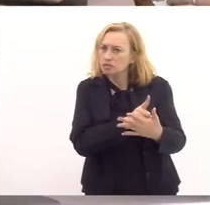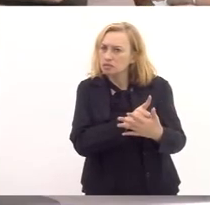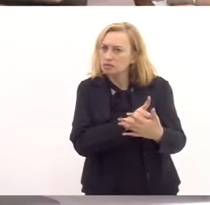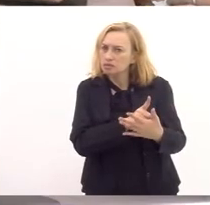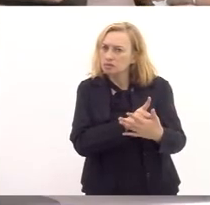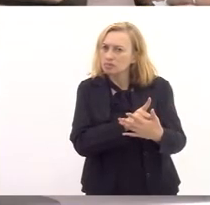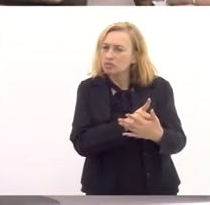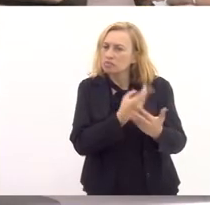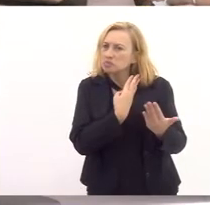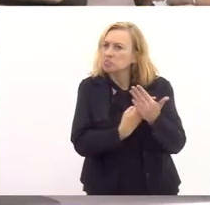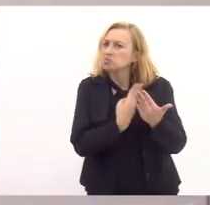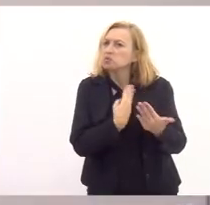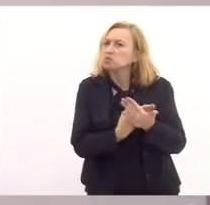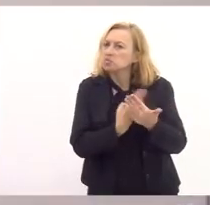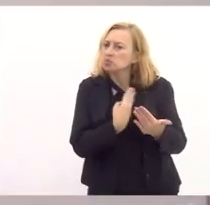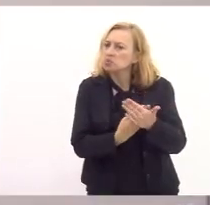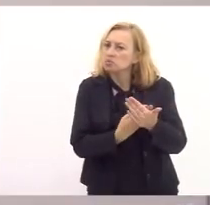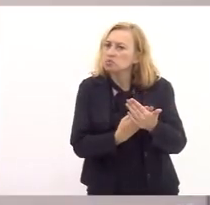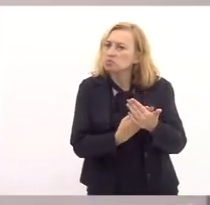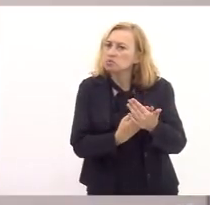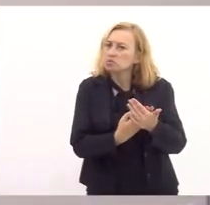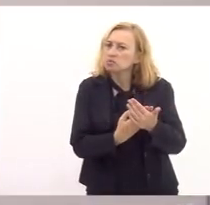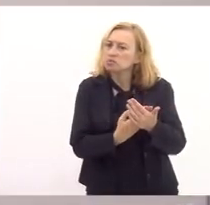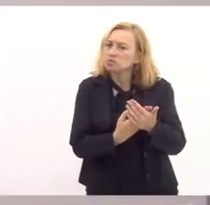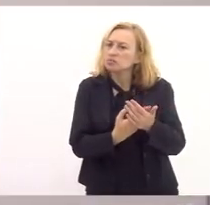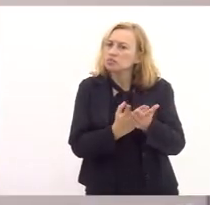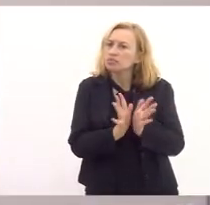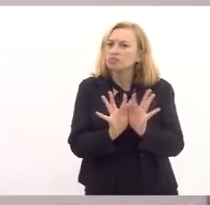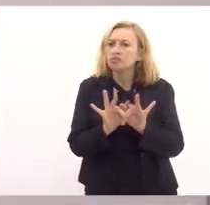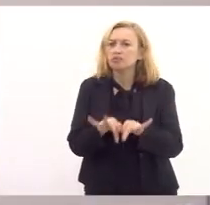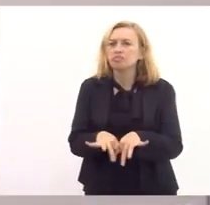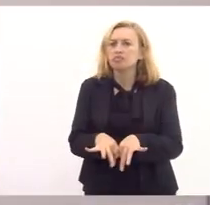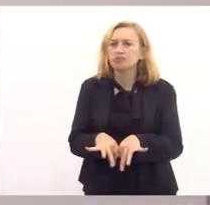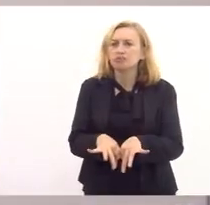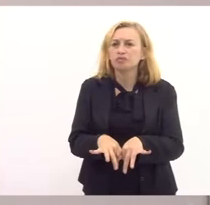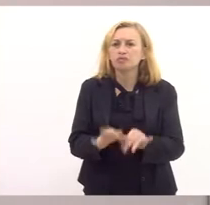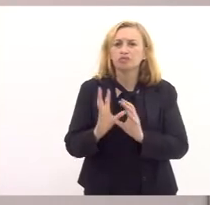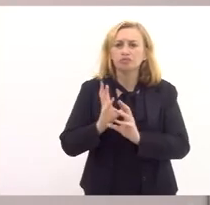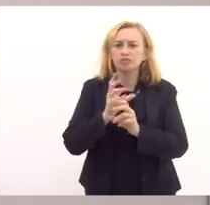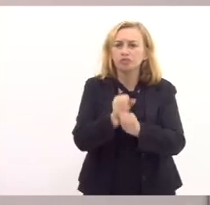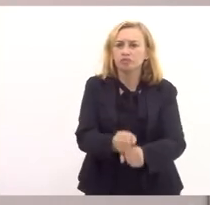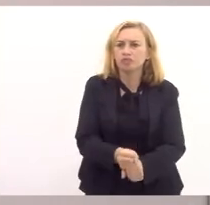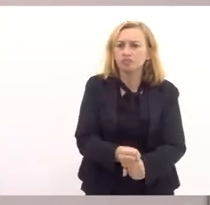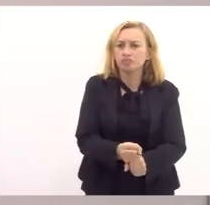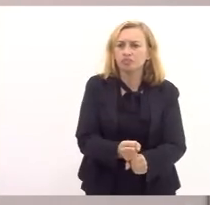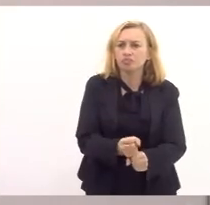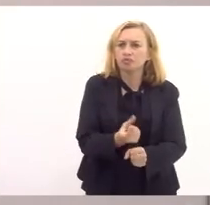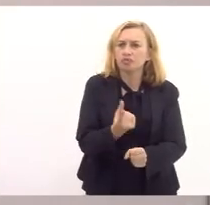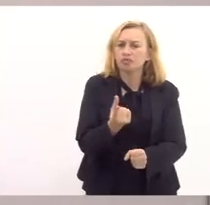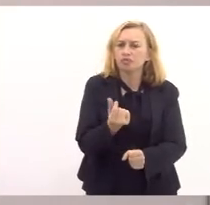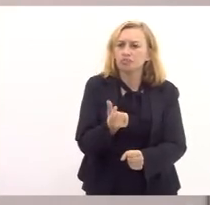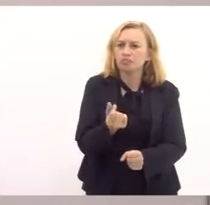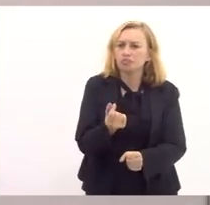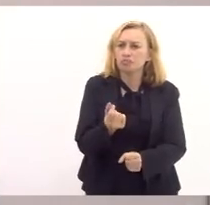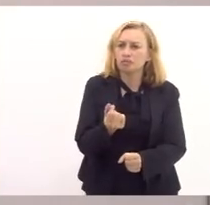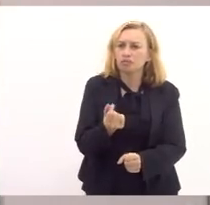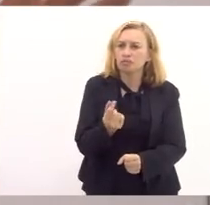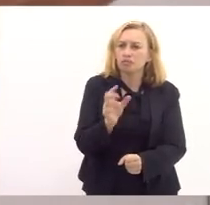os tais estudos que definiriam o cálculo dos custos operacionais.